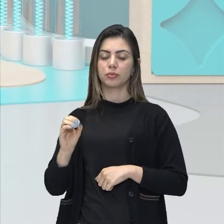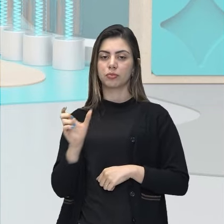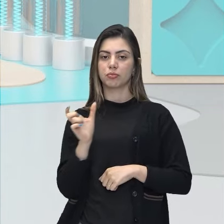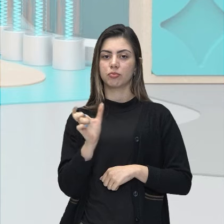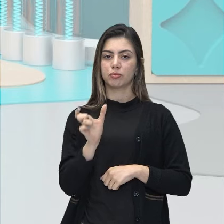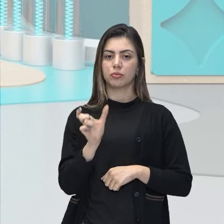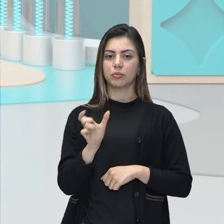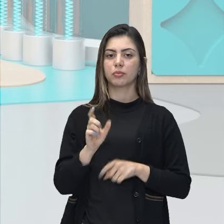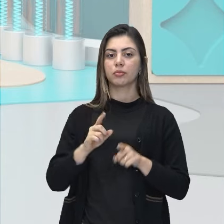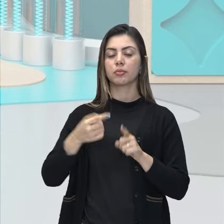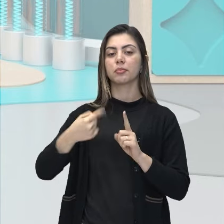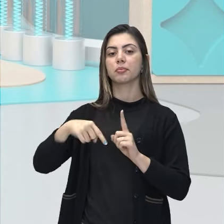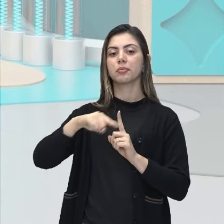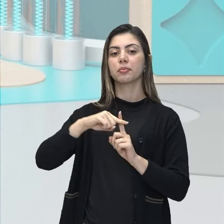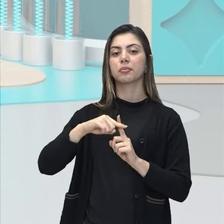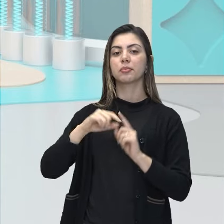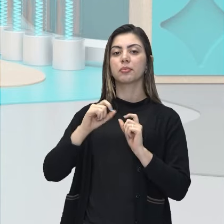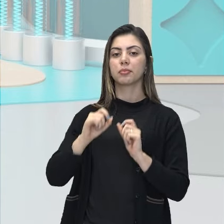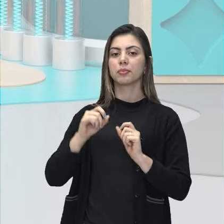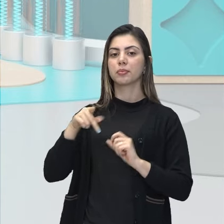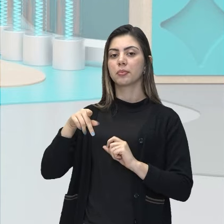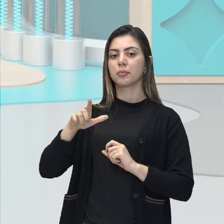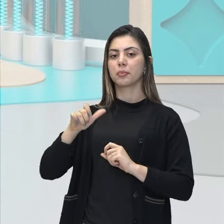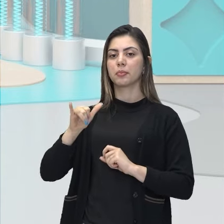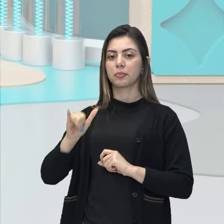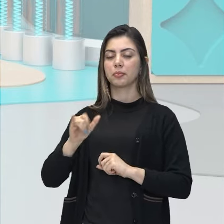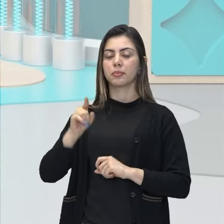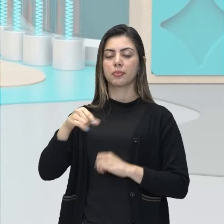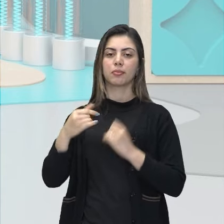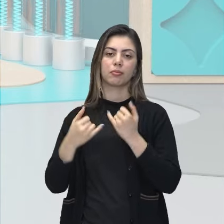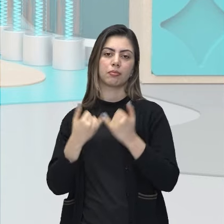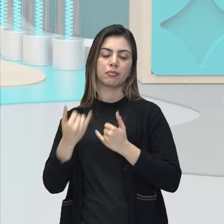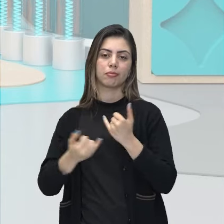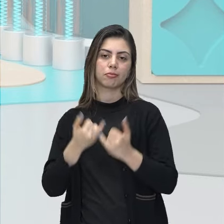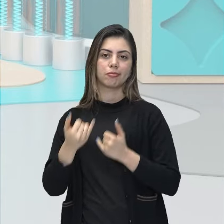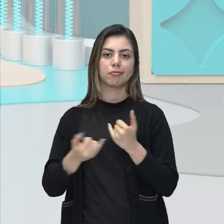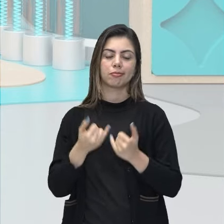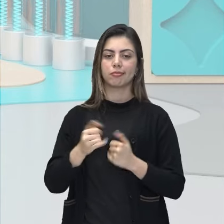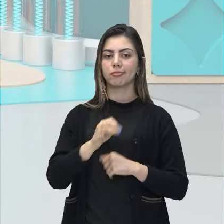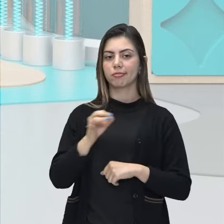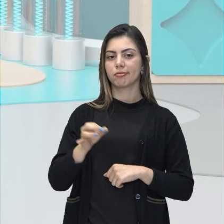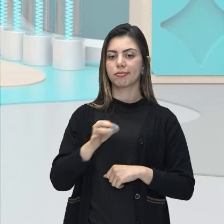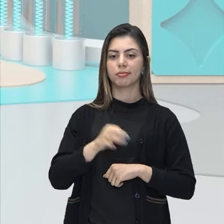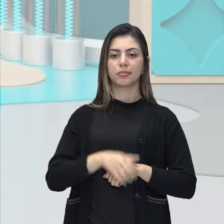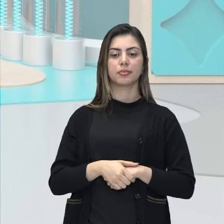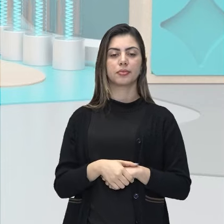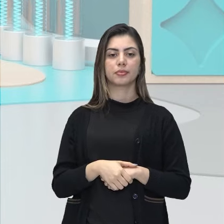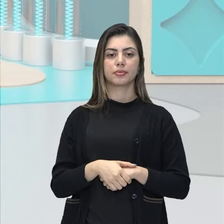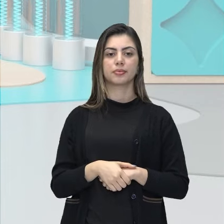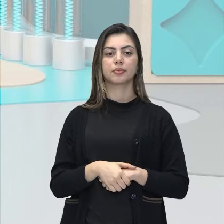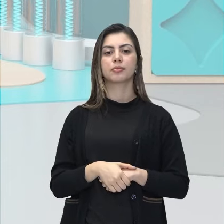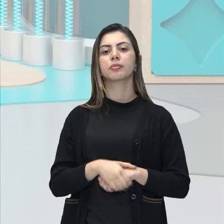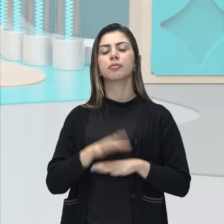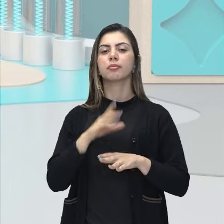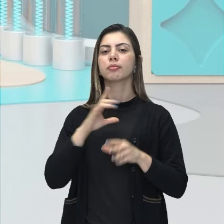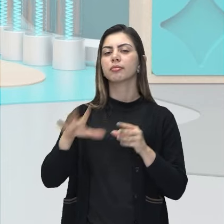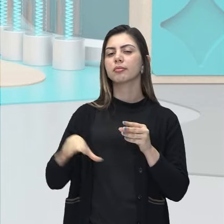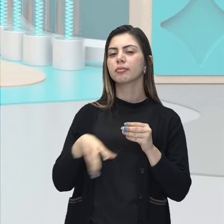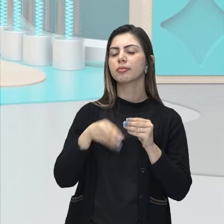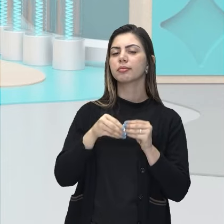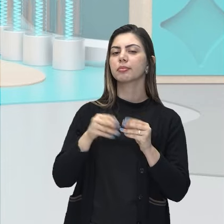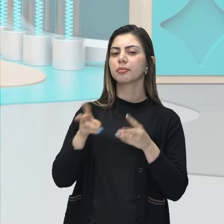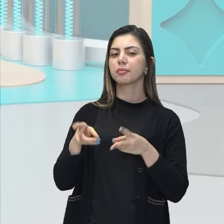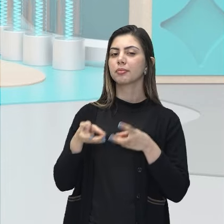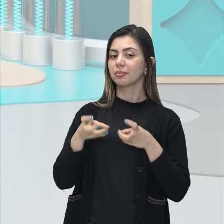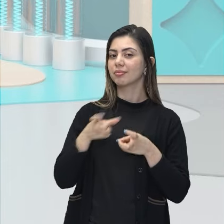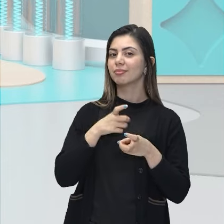verbo qual é? O verbo é play, jogar, brincar, né? Tocar instrumentos musicais. E o complemento, nesse caso,